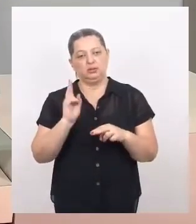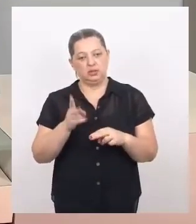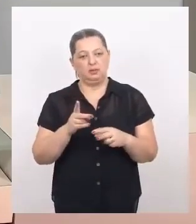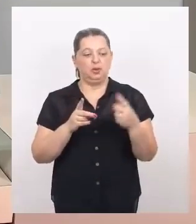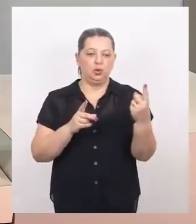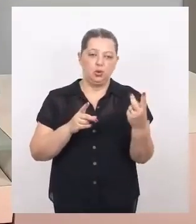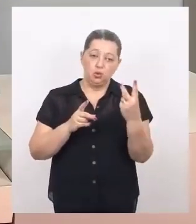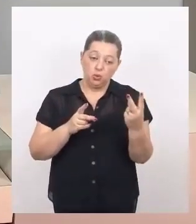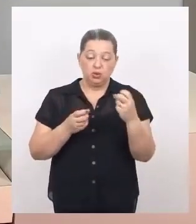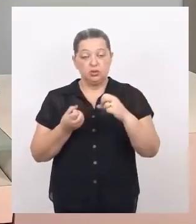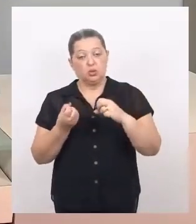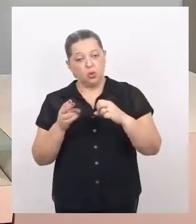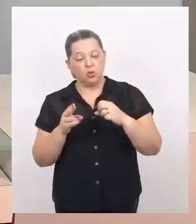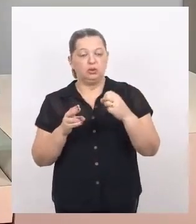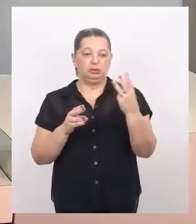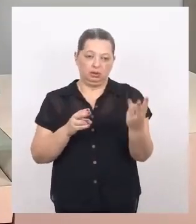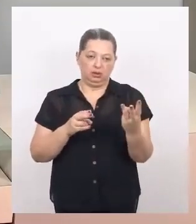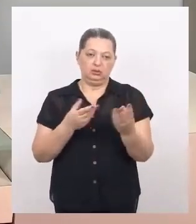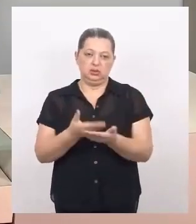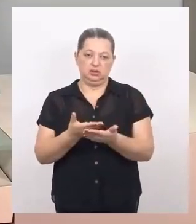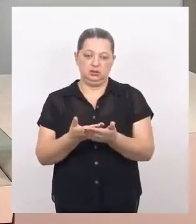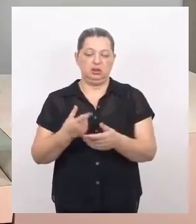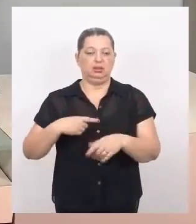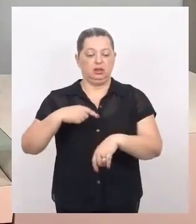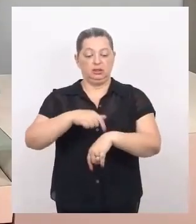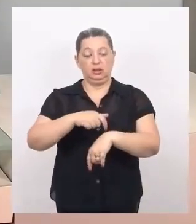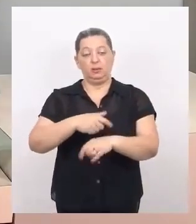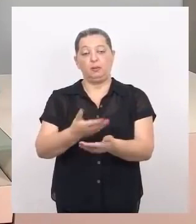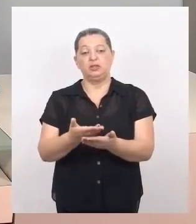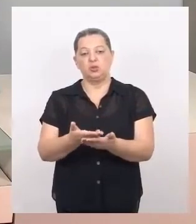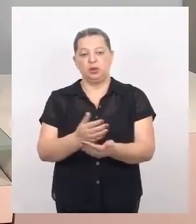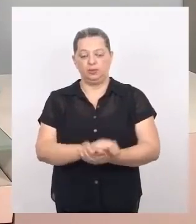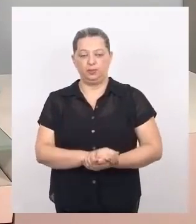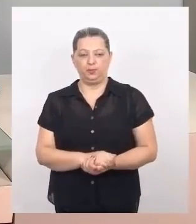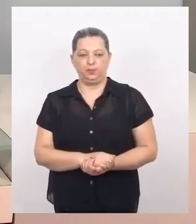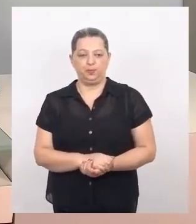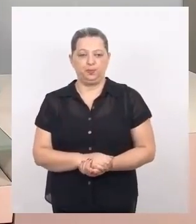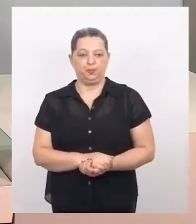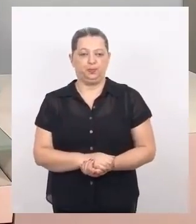ou 3 aulas para ganhar um tempo de estudo.